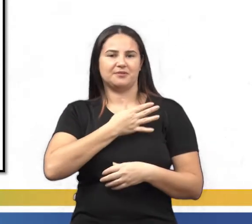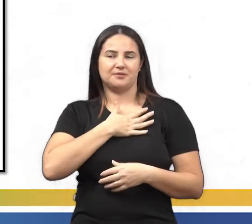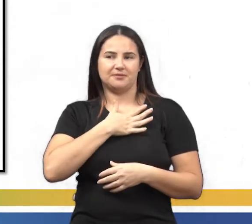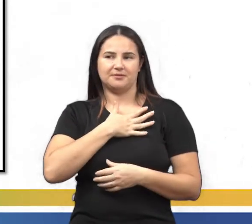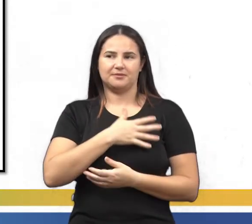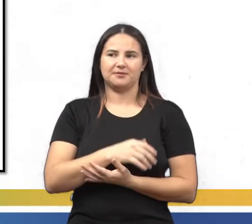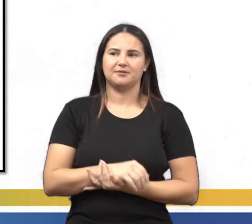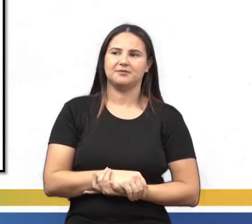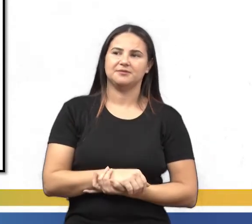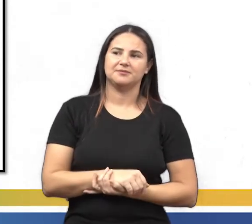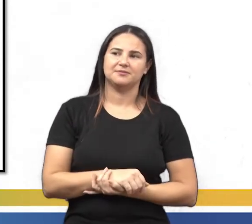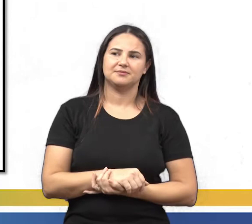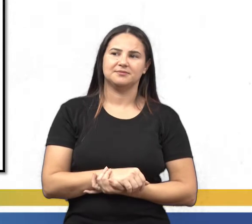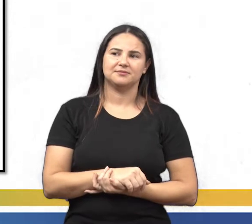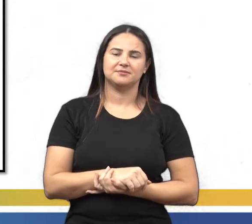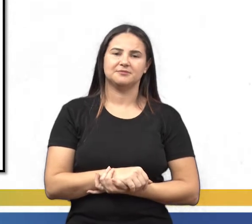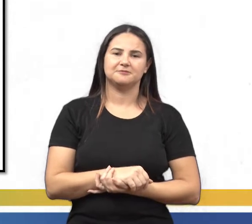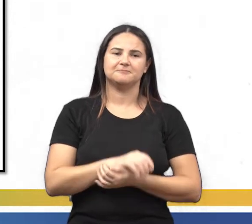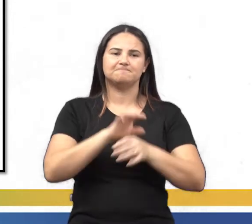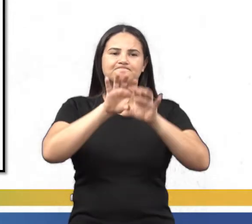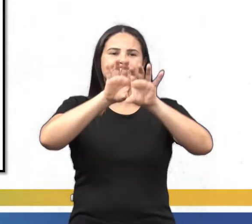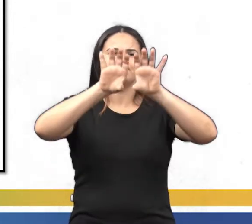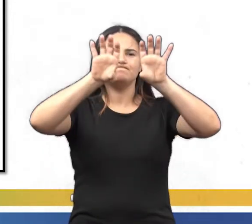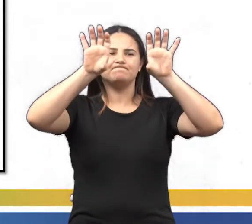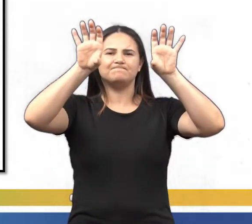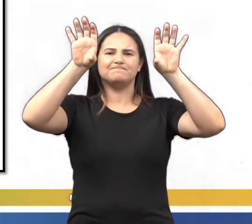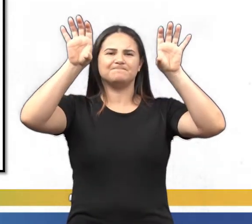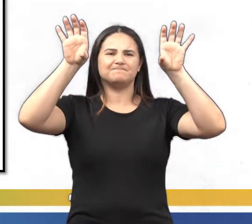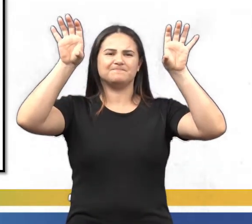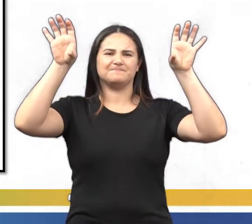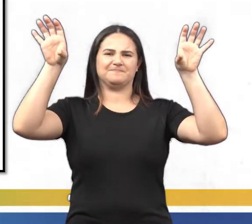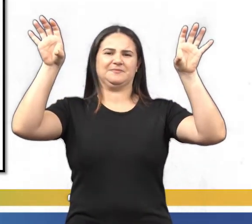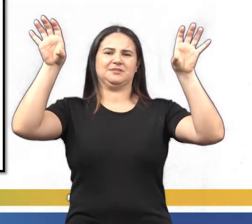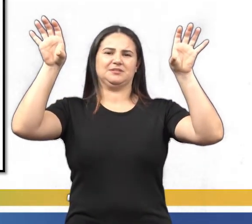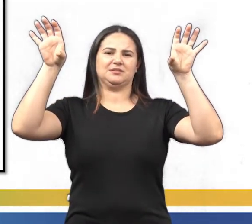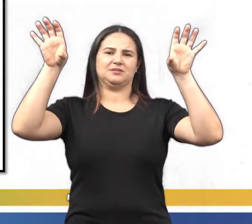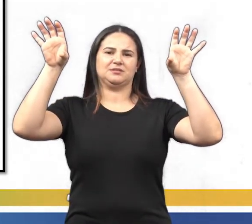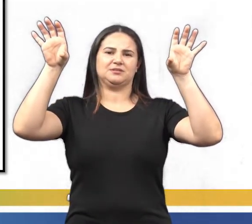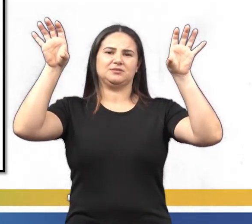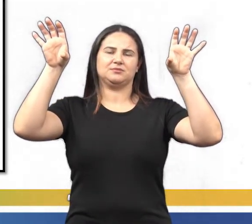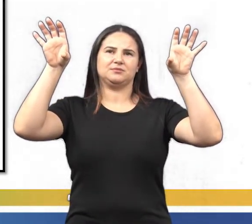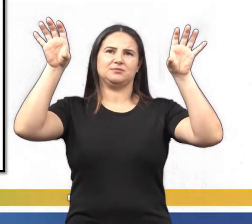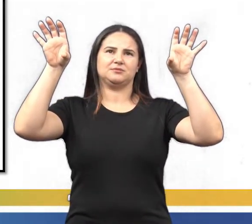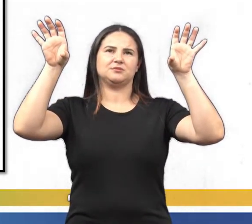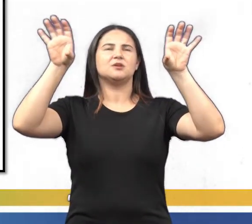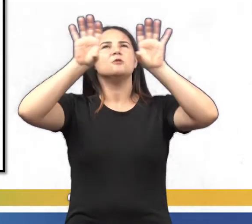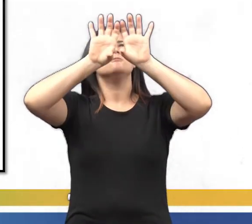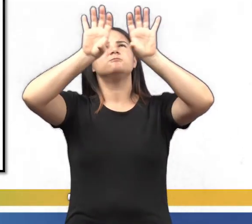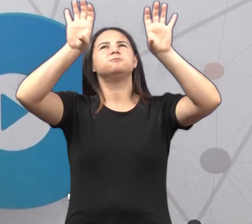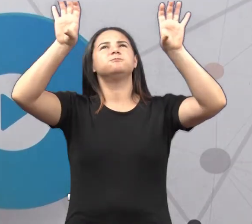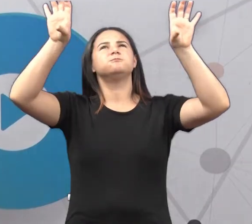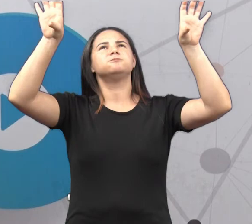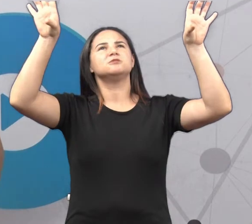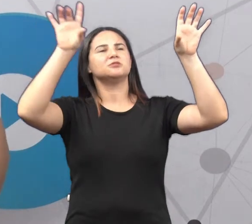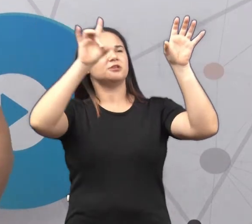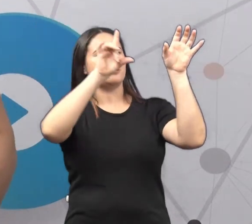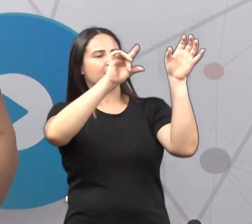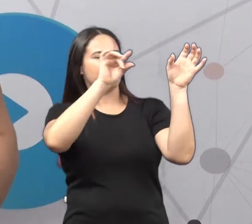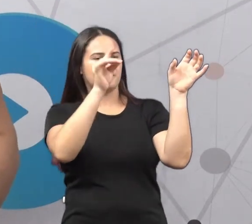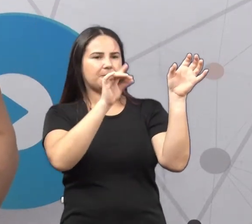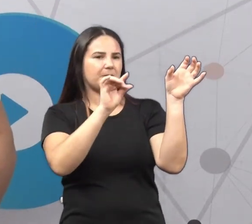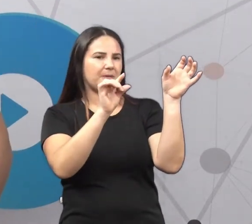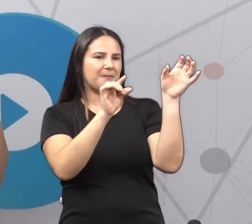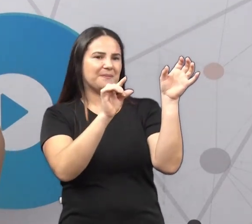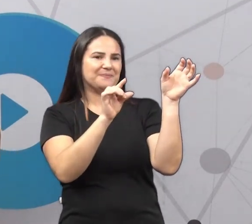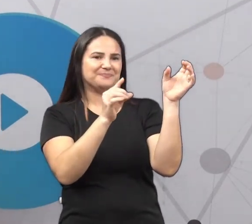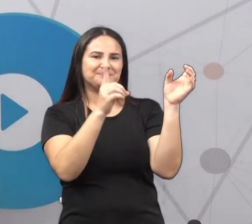lábios meus, que és o tamanho do céu e és a pena menor que Deus. Vocês viram como